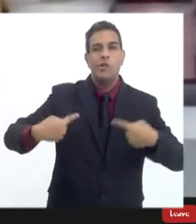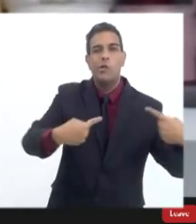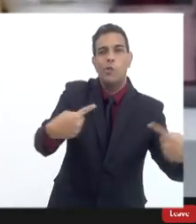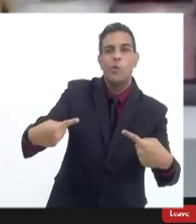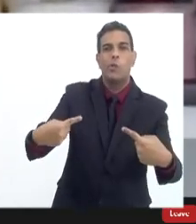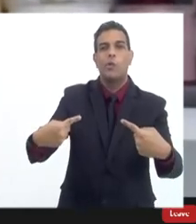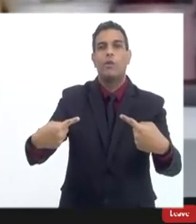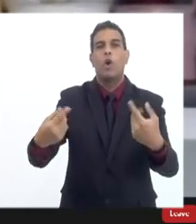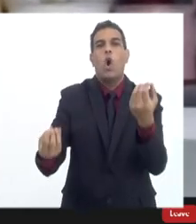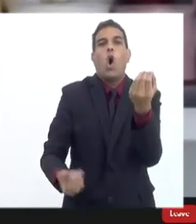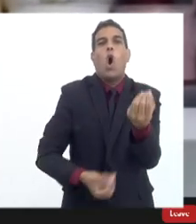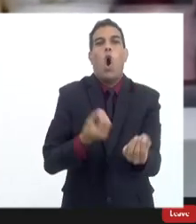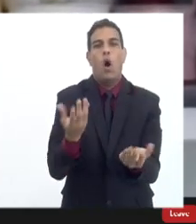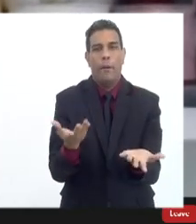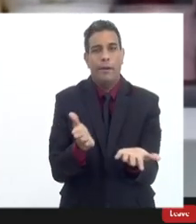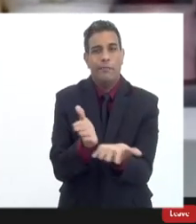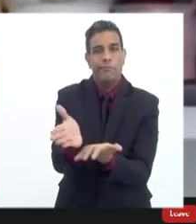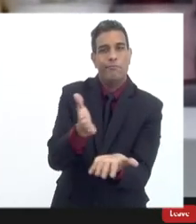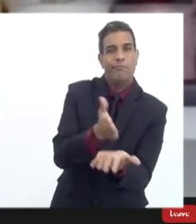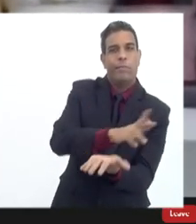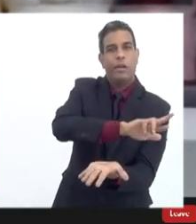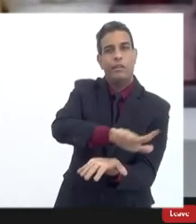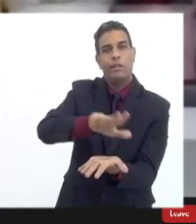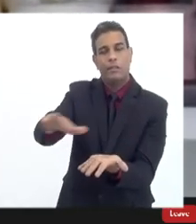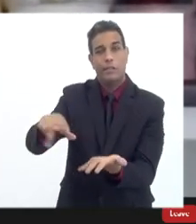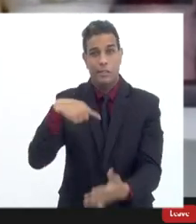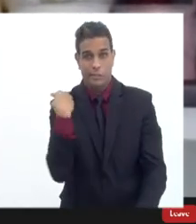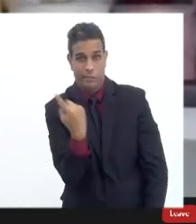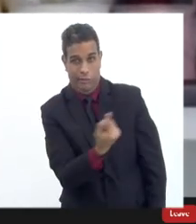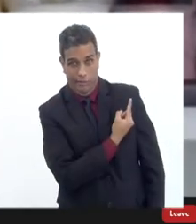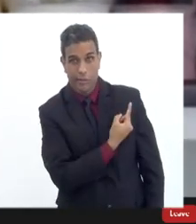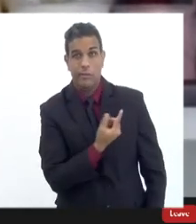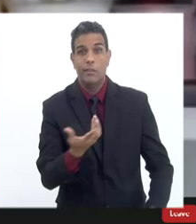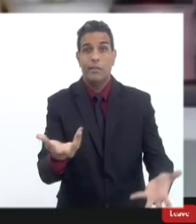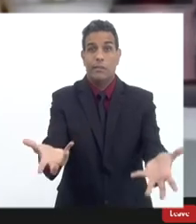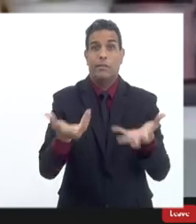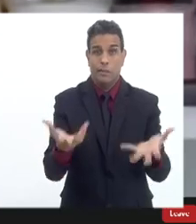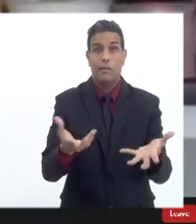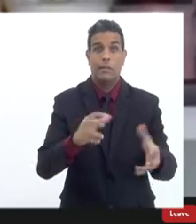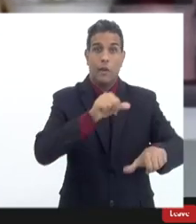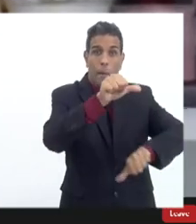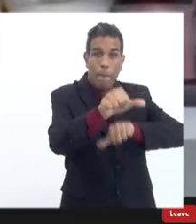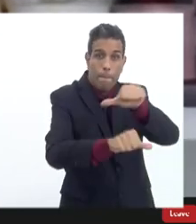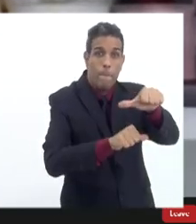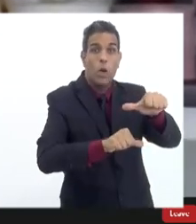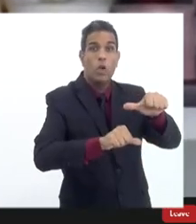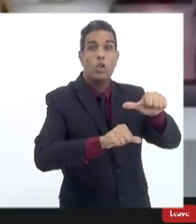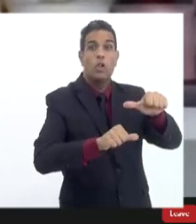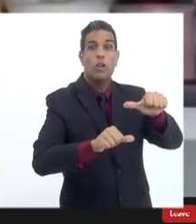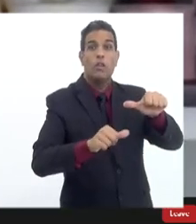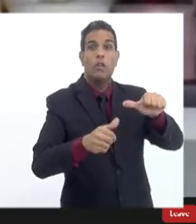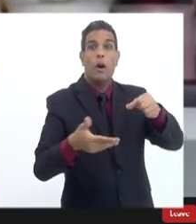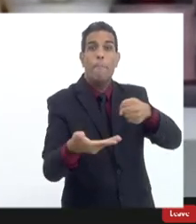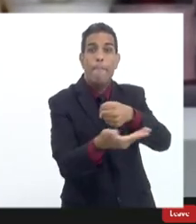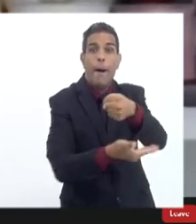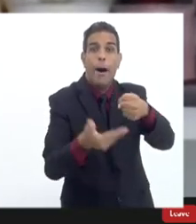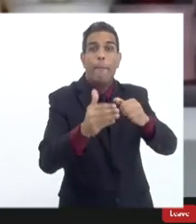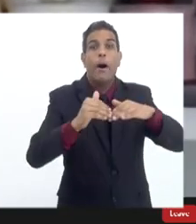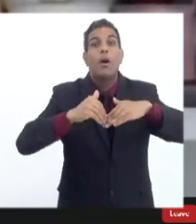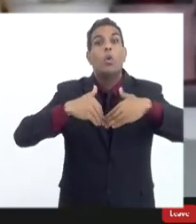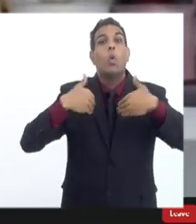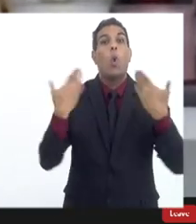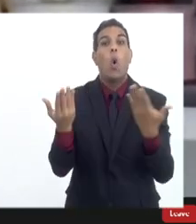intercaladas, articuladas em interface, né? Se a gente quer implementar uma reforma sem discutir qual é